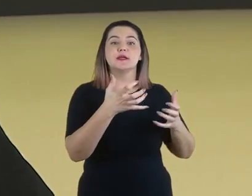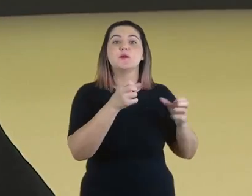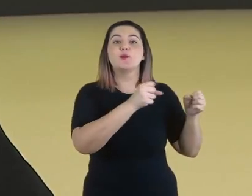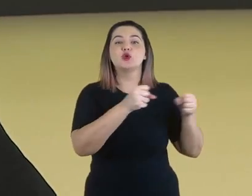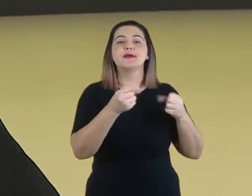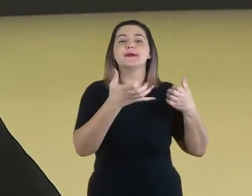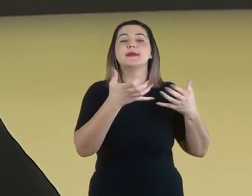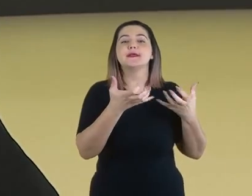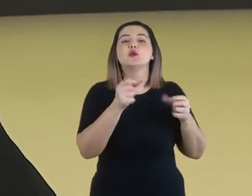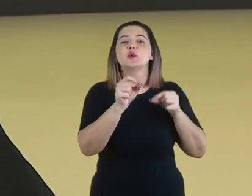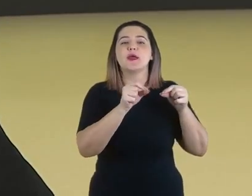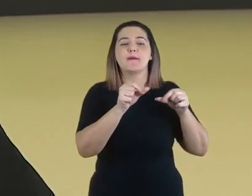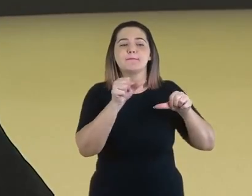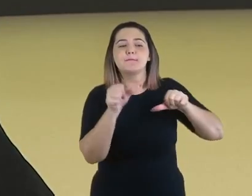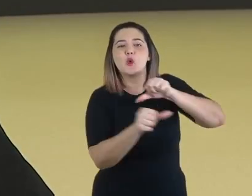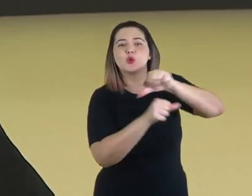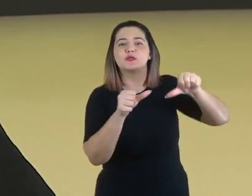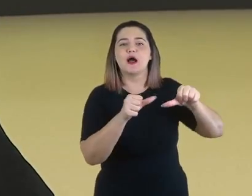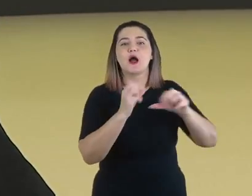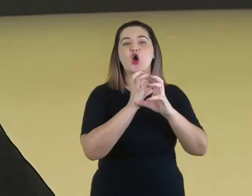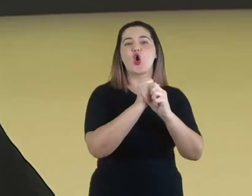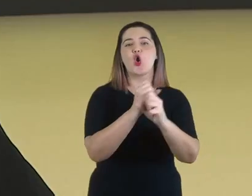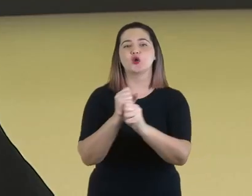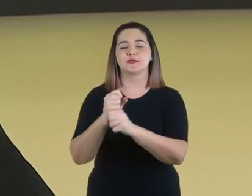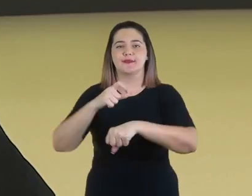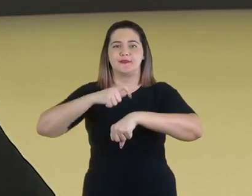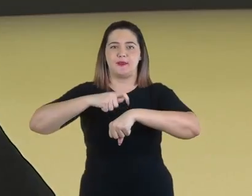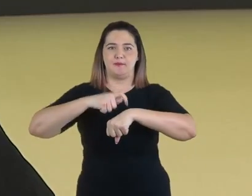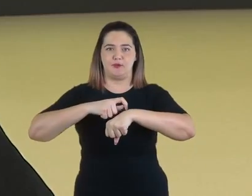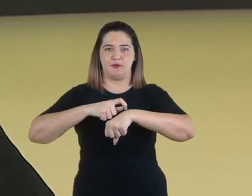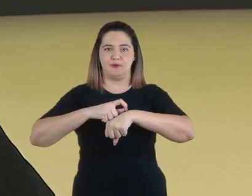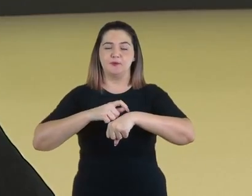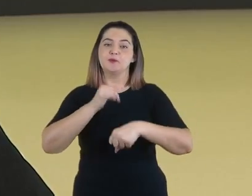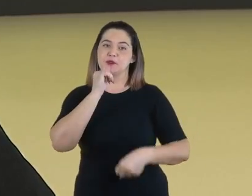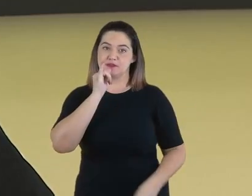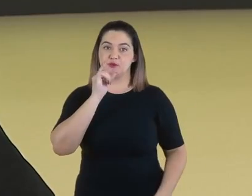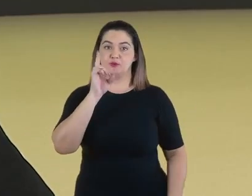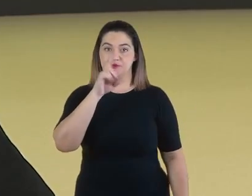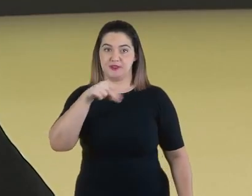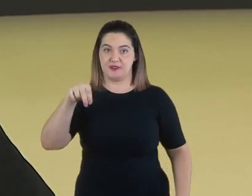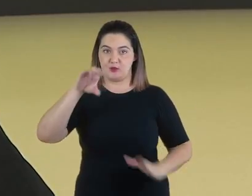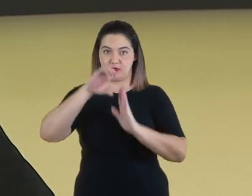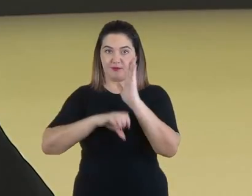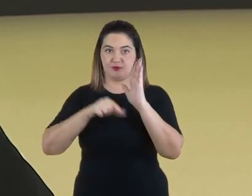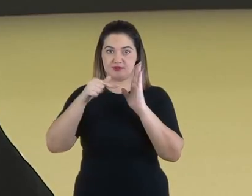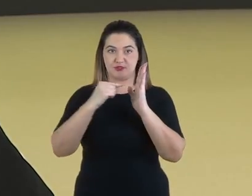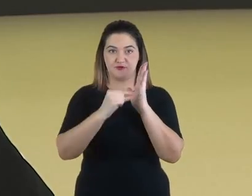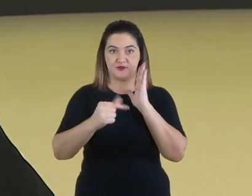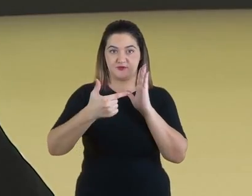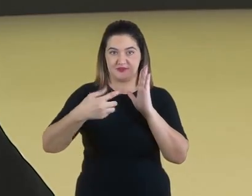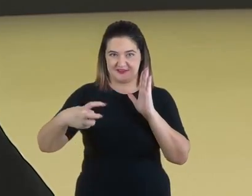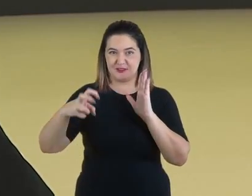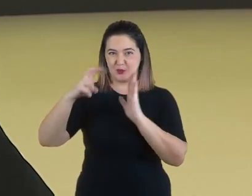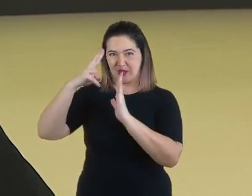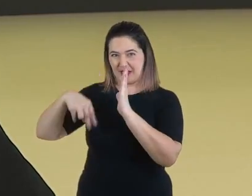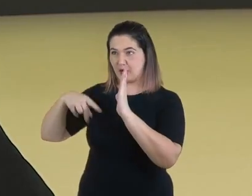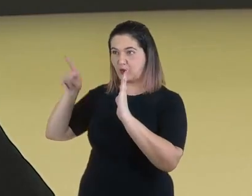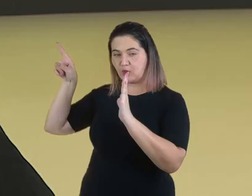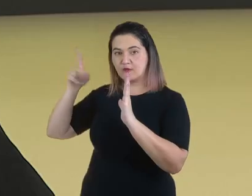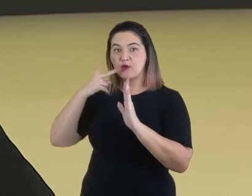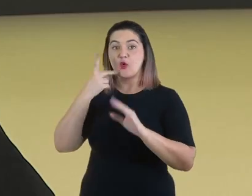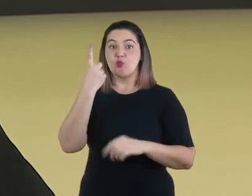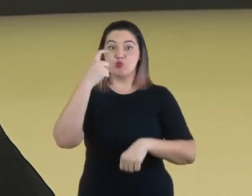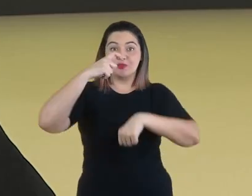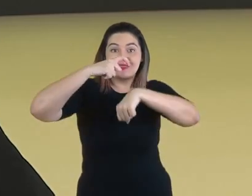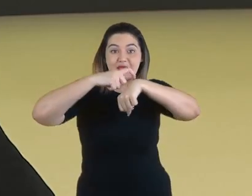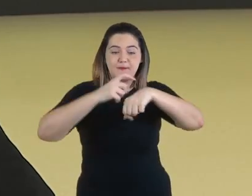este é o significado da palavra zinim, que eu li para vocês em Daniel, capítulo 7, versículo 25. Um tempo que